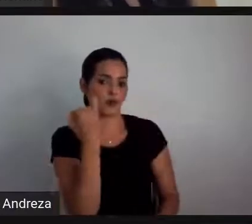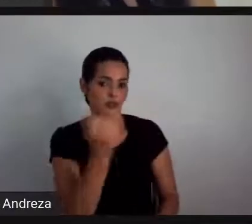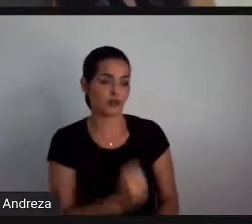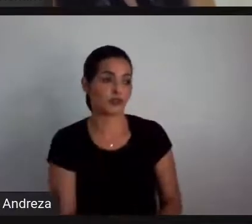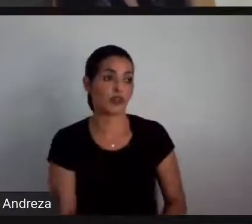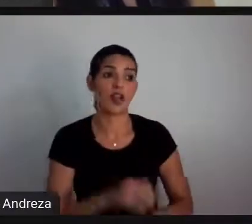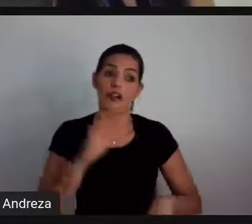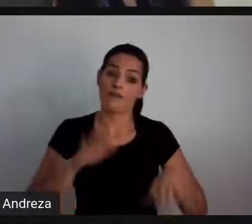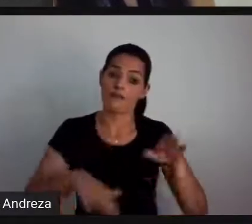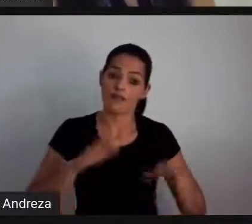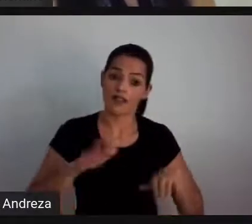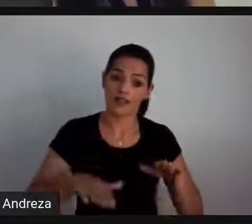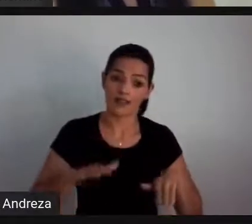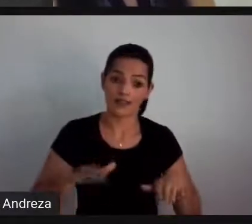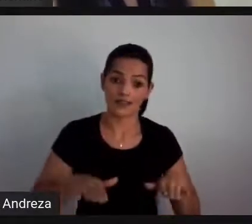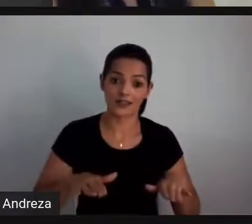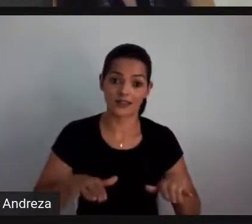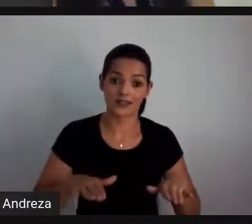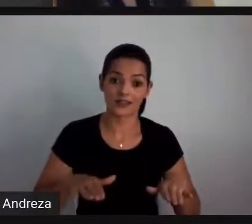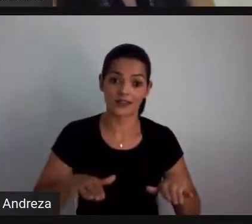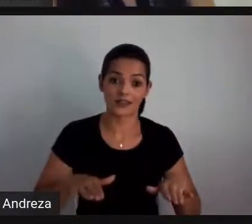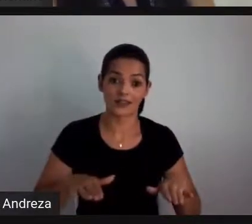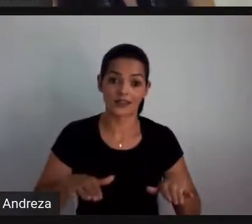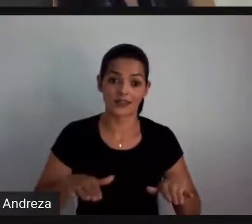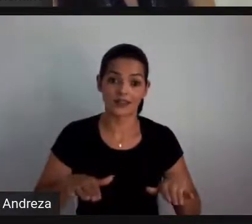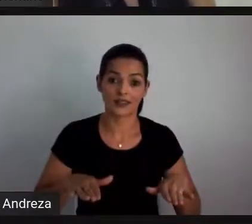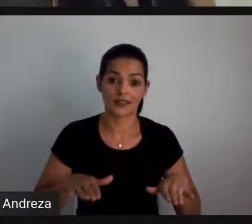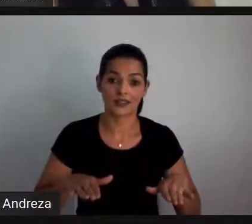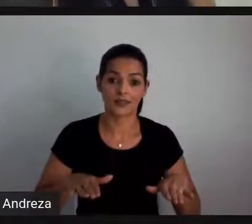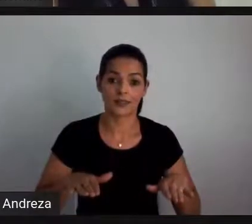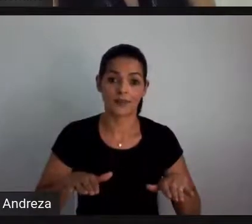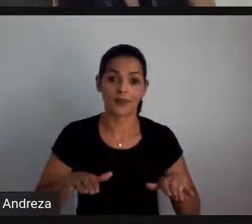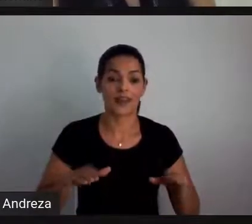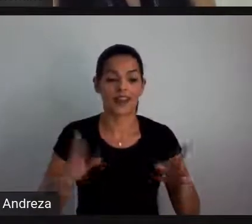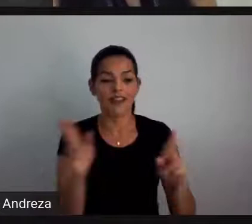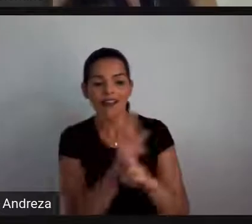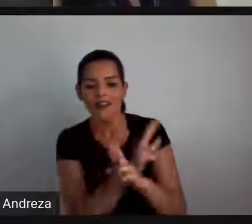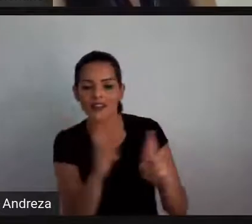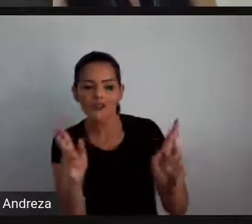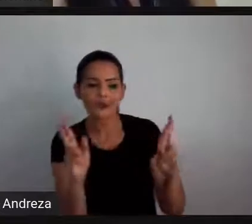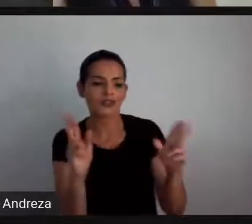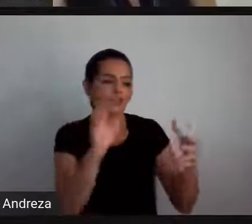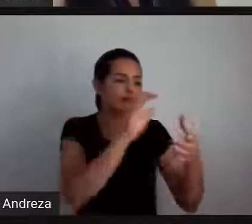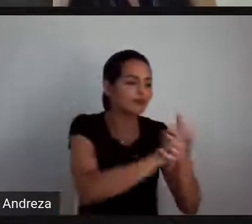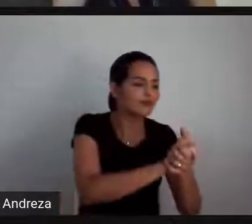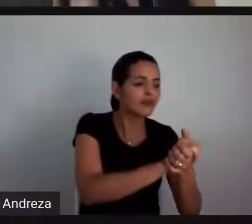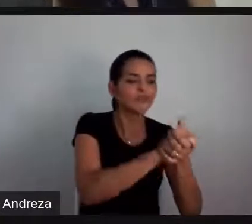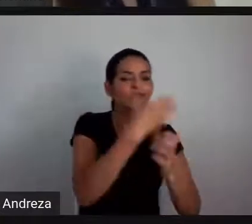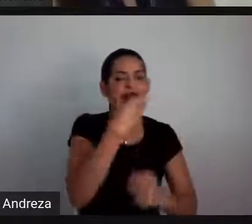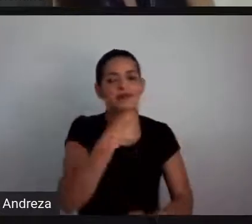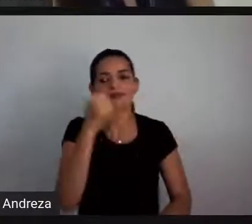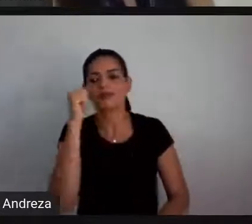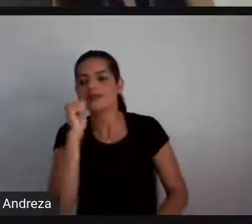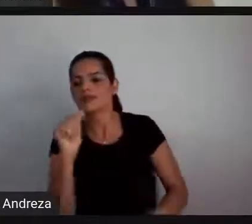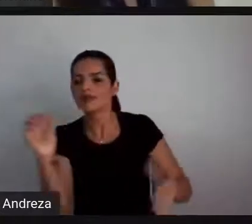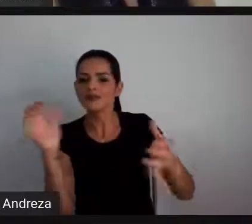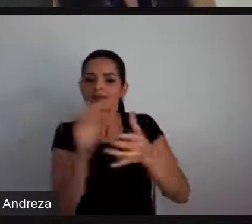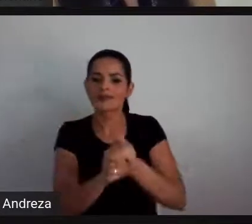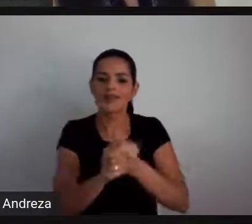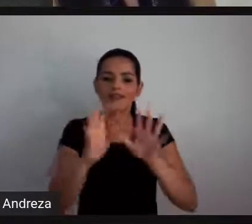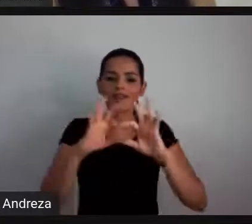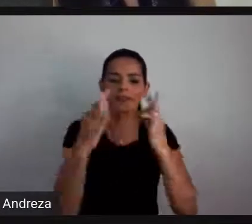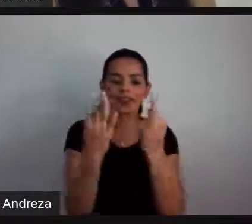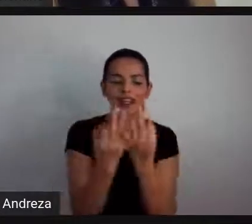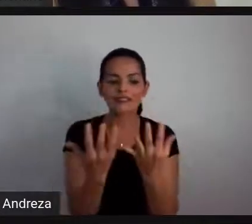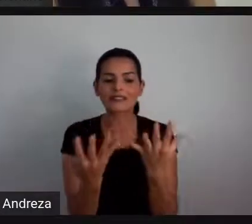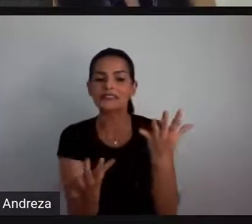família, né? Então, aí já começa a entender um pouquinho também, porque às vezes as relações conjugais, as relações familiares, às vezes não são tão favoráveis.